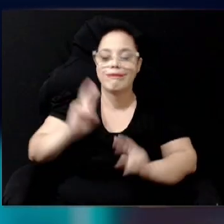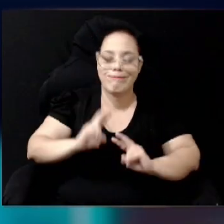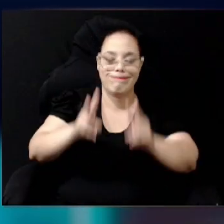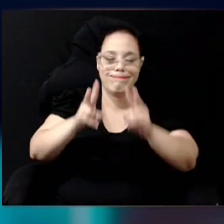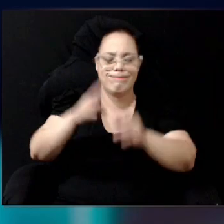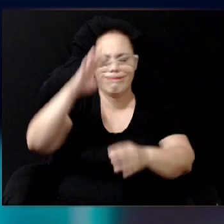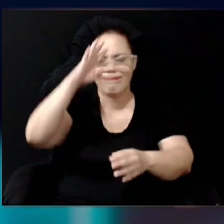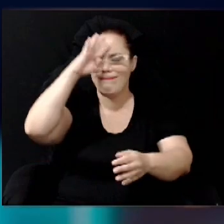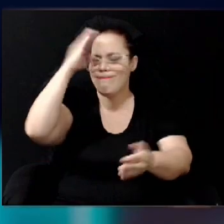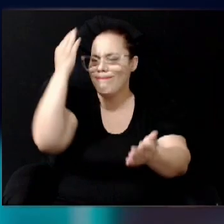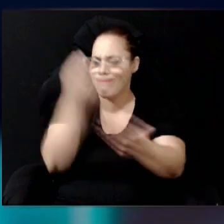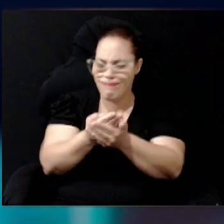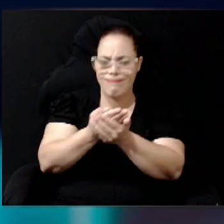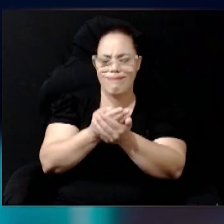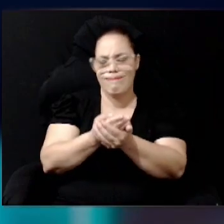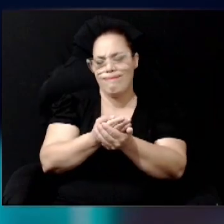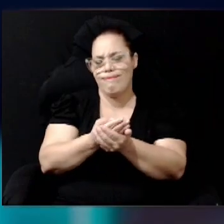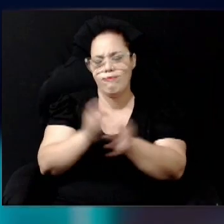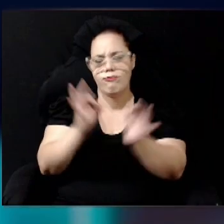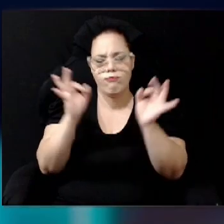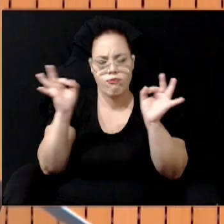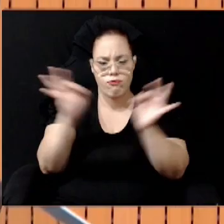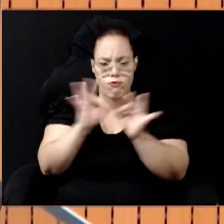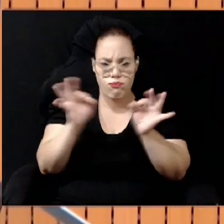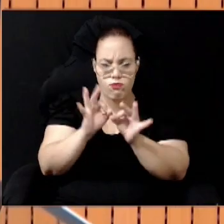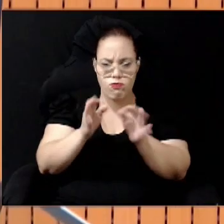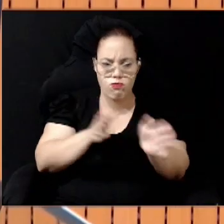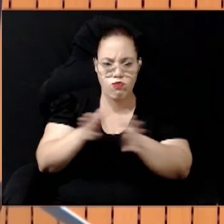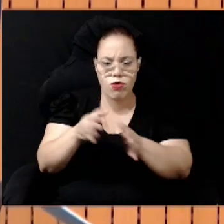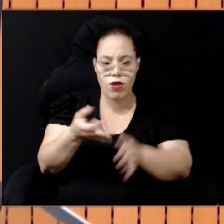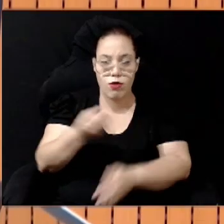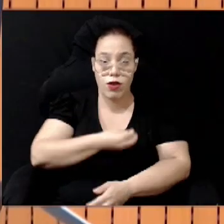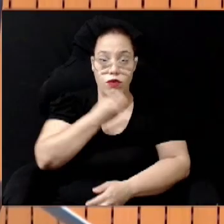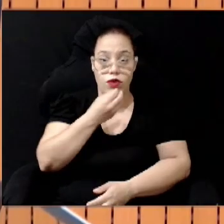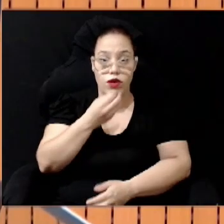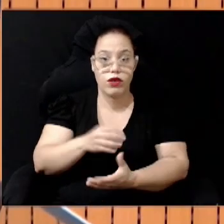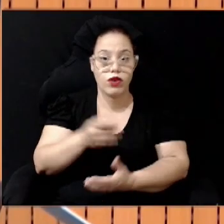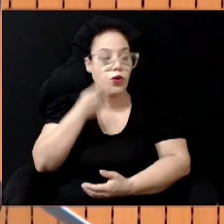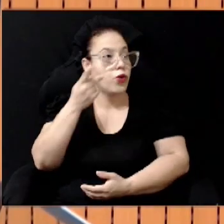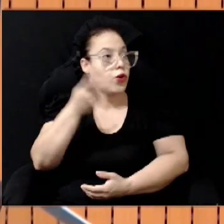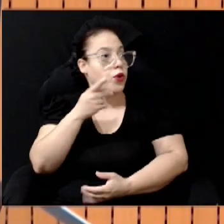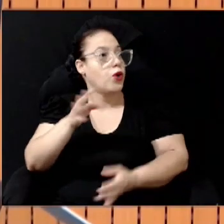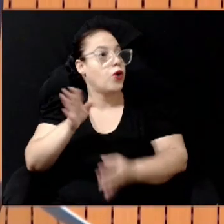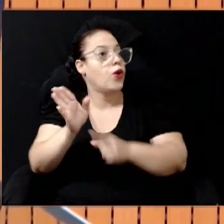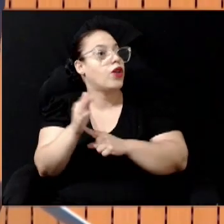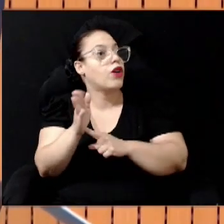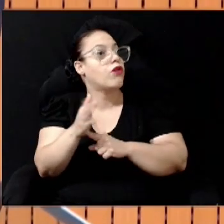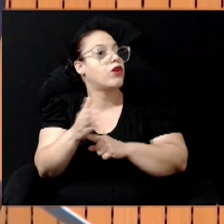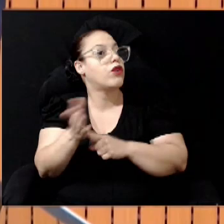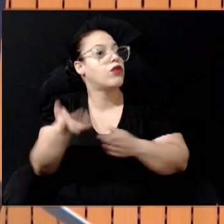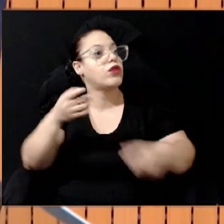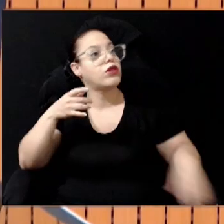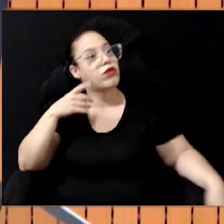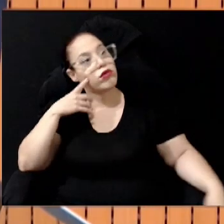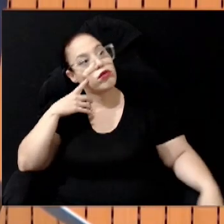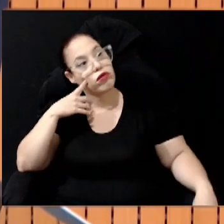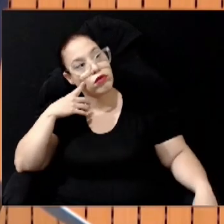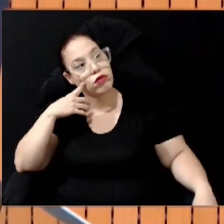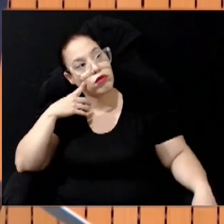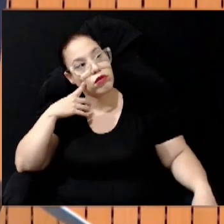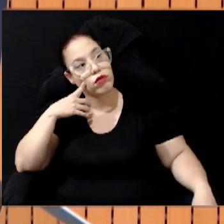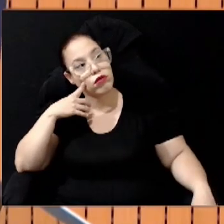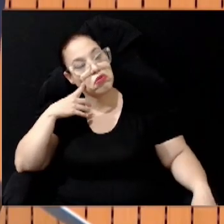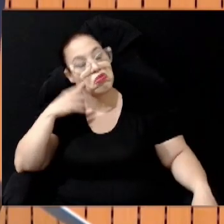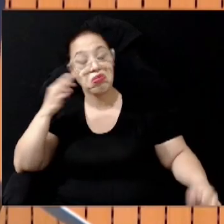acreditou no ideal que ele traçou para a vida dele. A gente fala muito de tecnologia, né? Uma coisa muito essencial